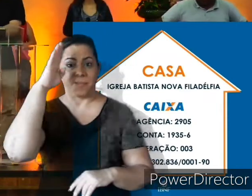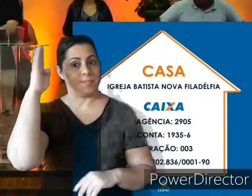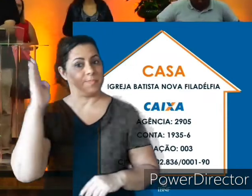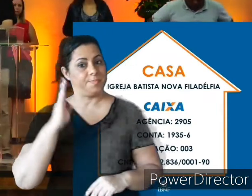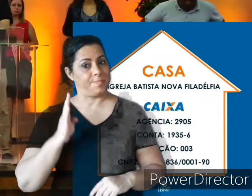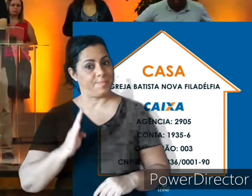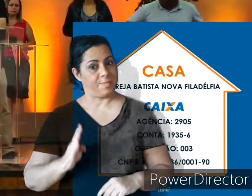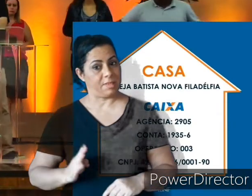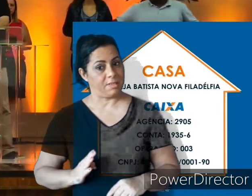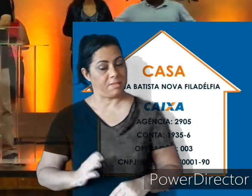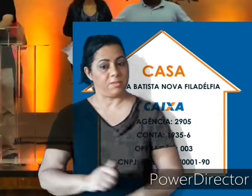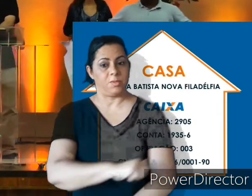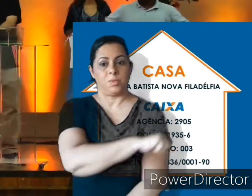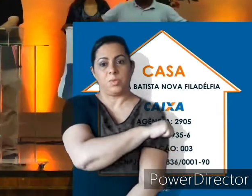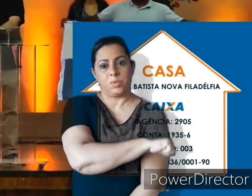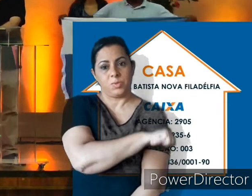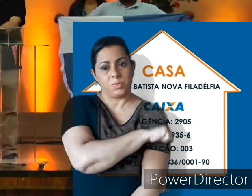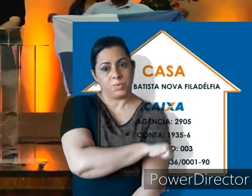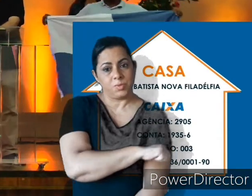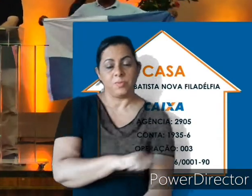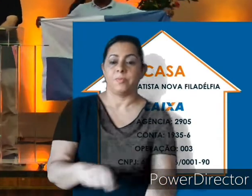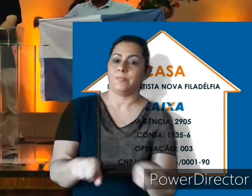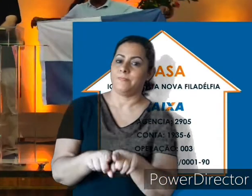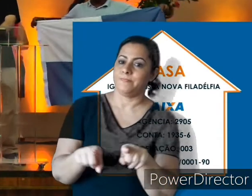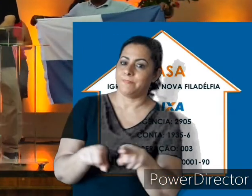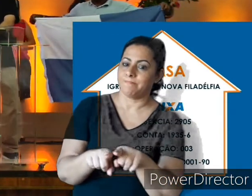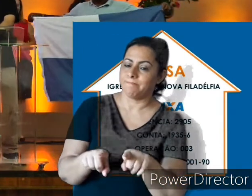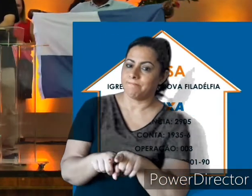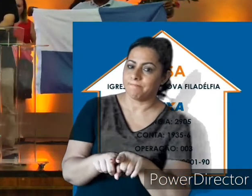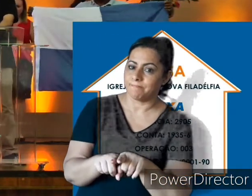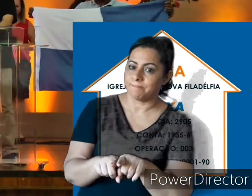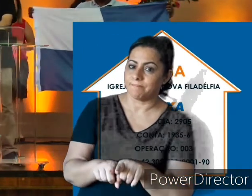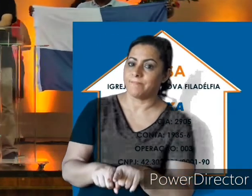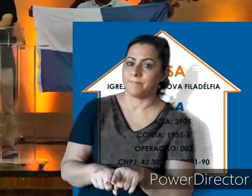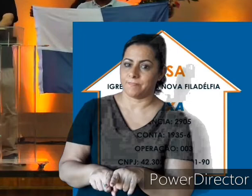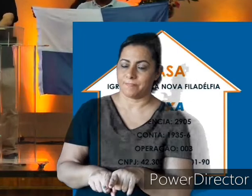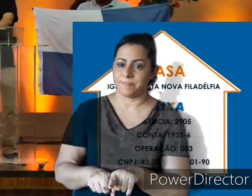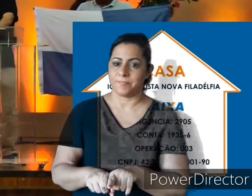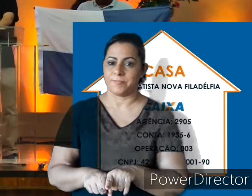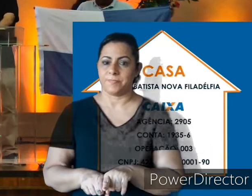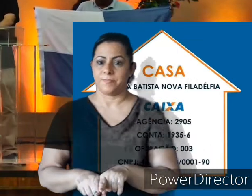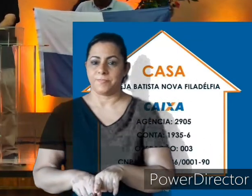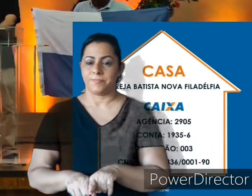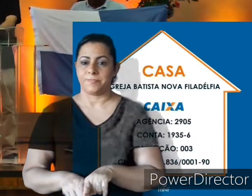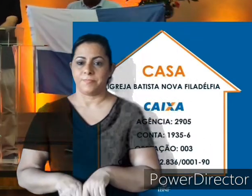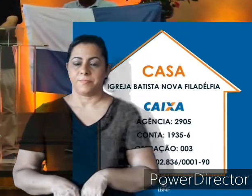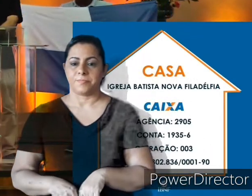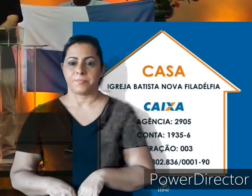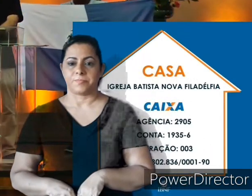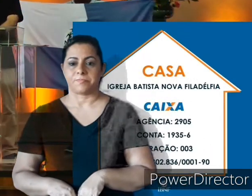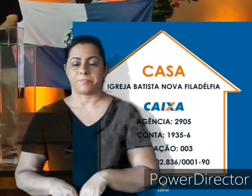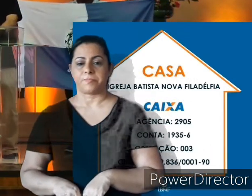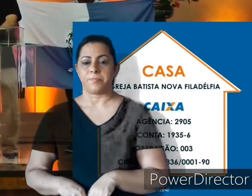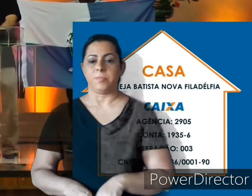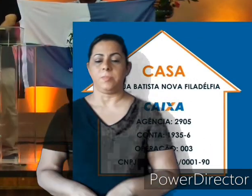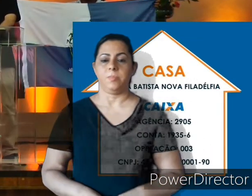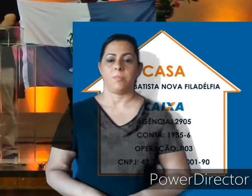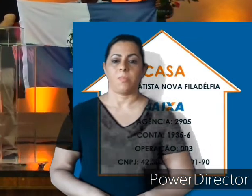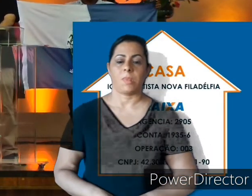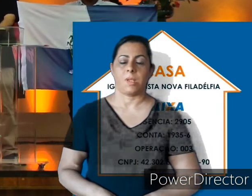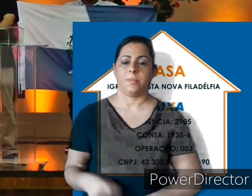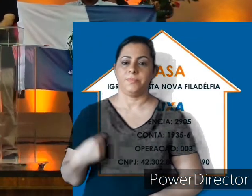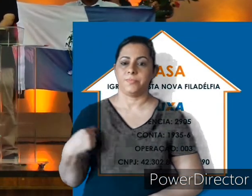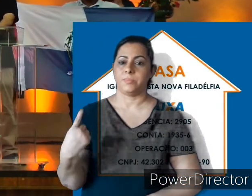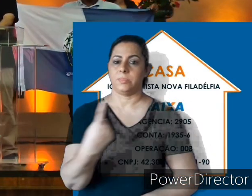A igreja do Senhor é sim a boca de Deus aqui nessa terra. Nós somos os profetas de